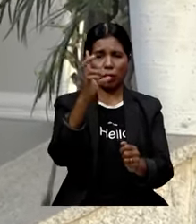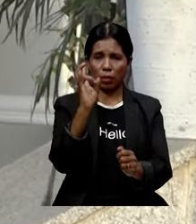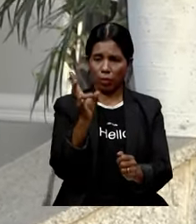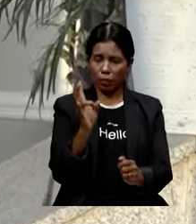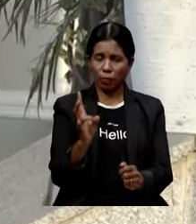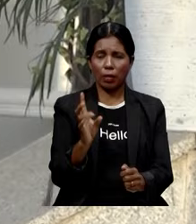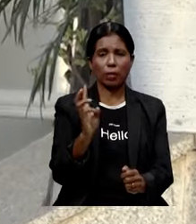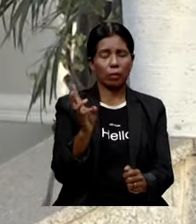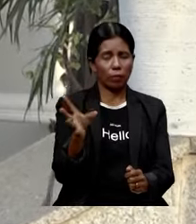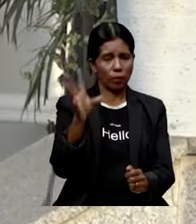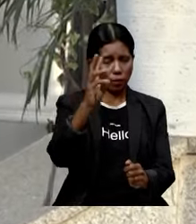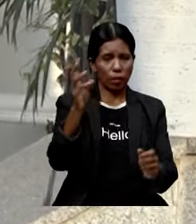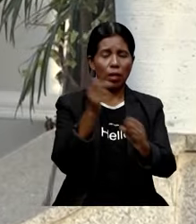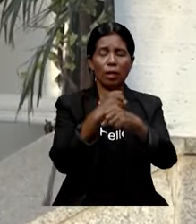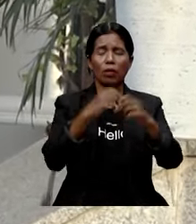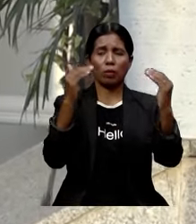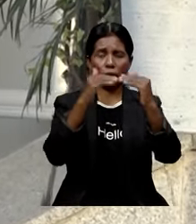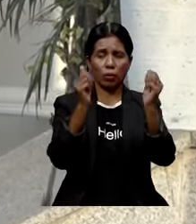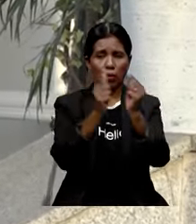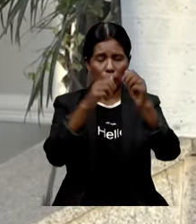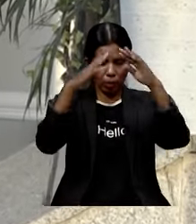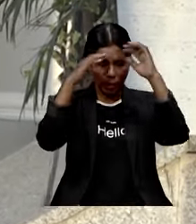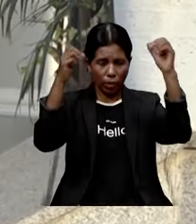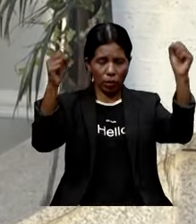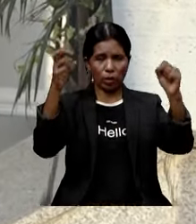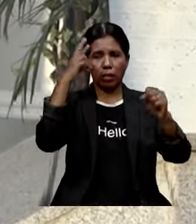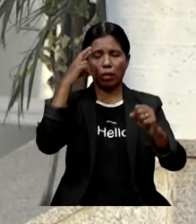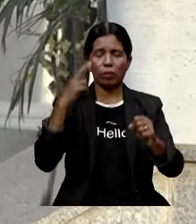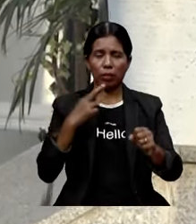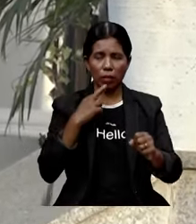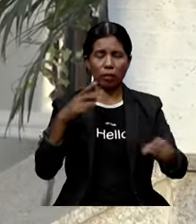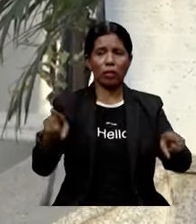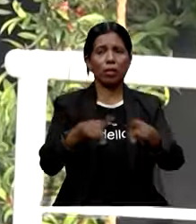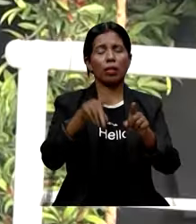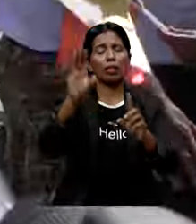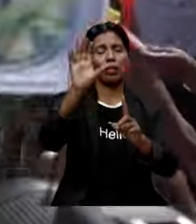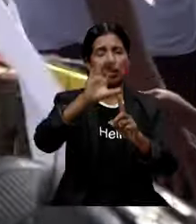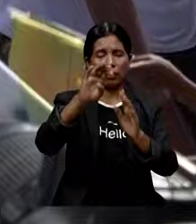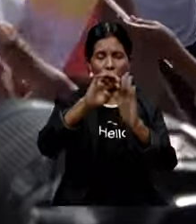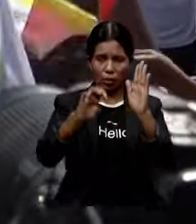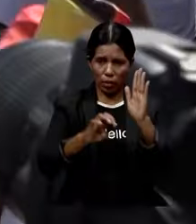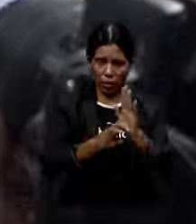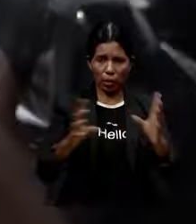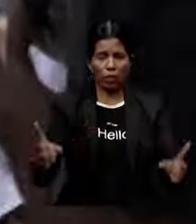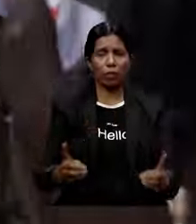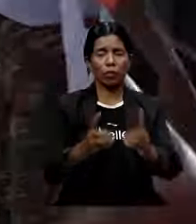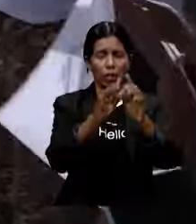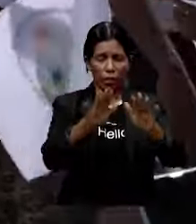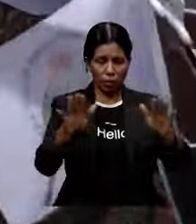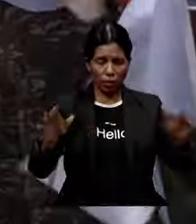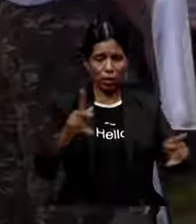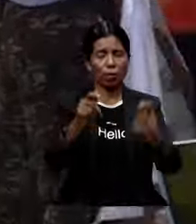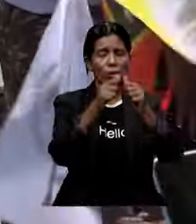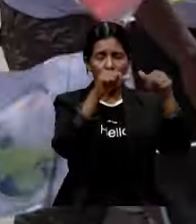atusa inku bilateral pren repúbl R orta vatikan ku kondon